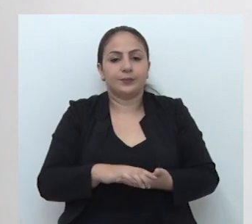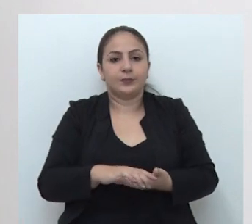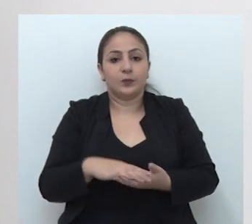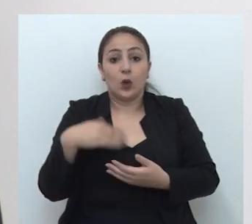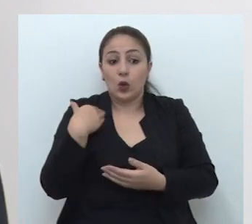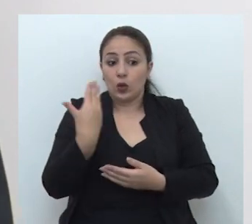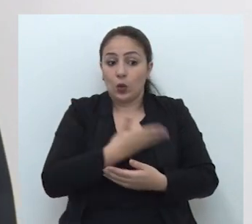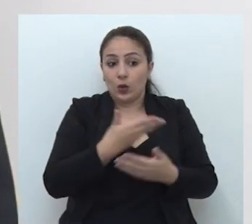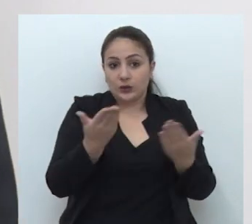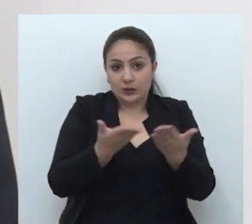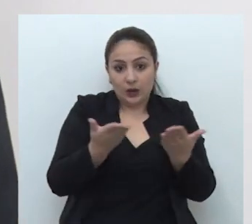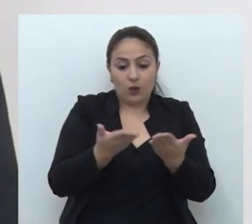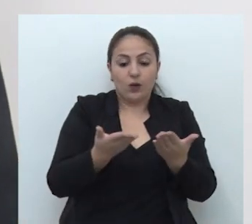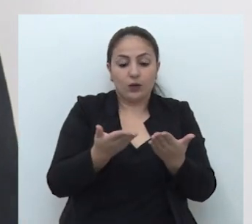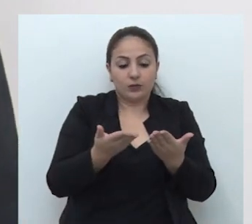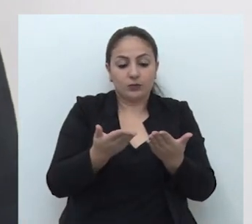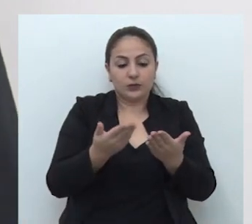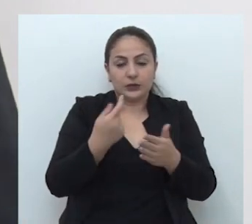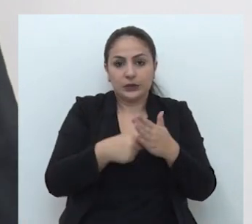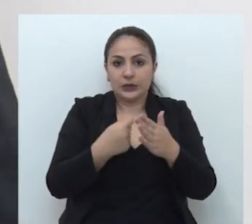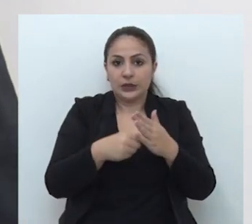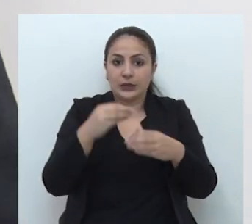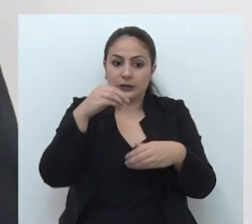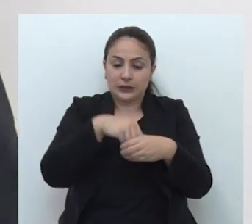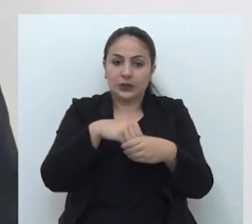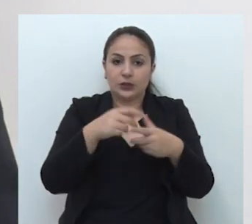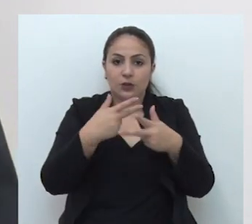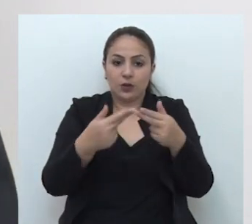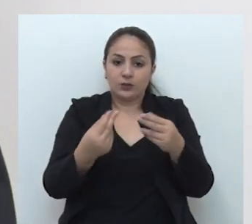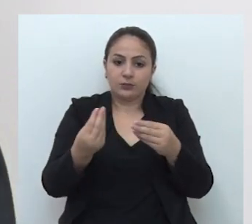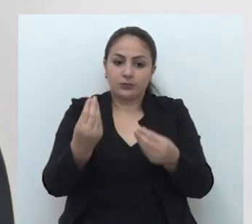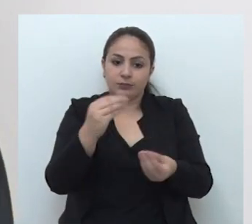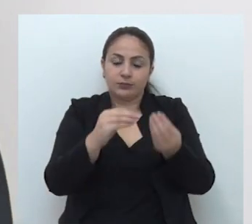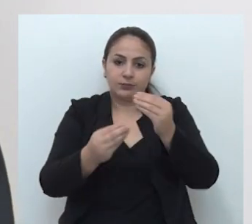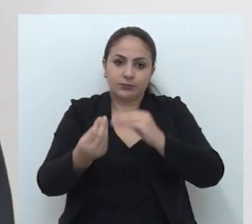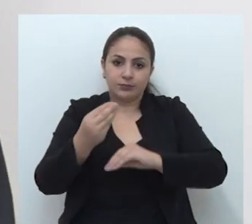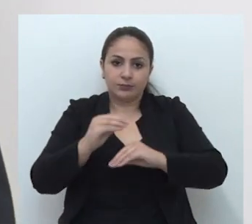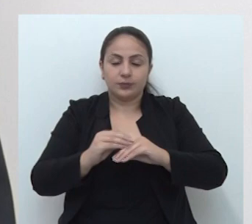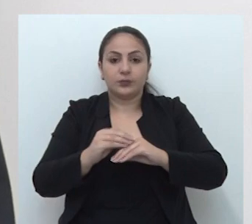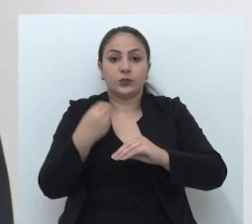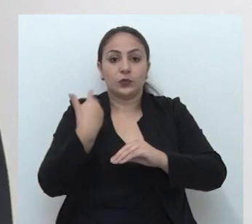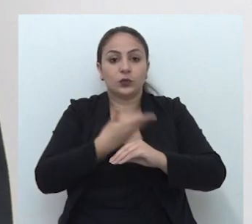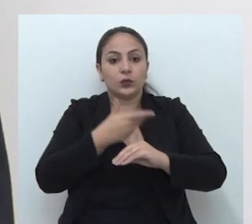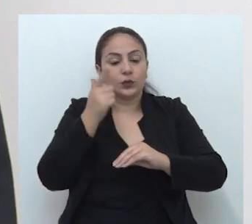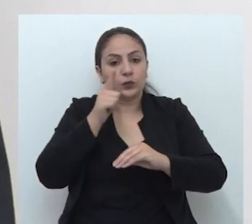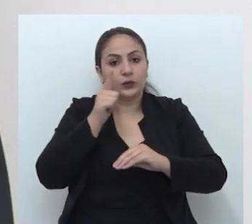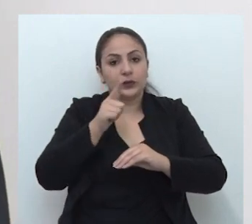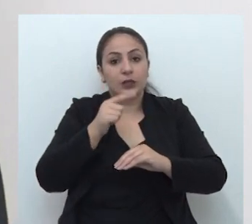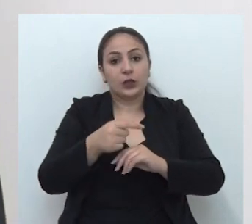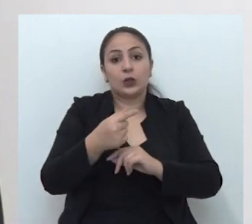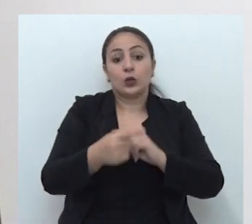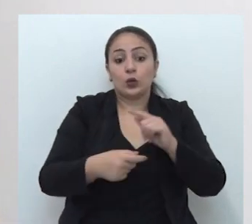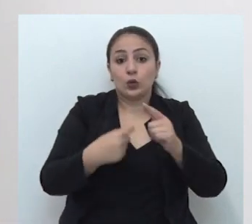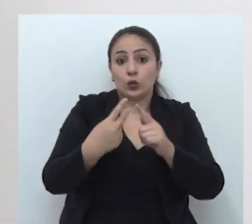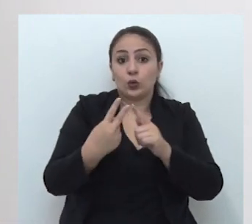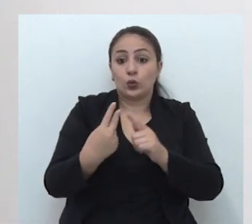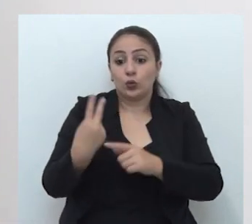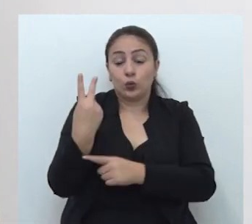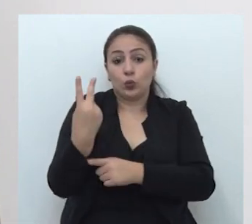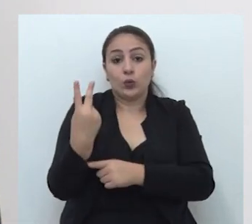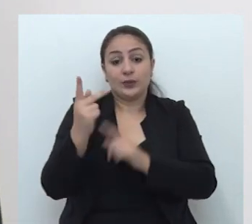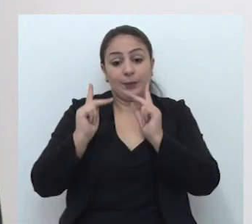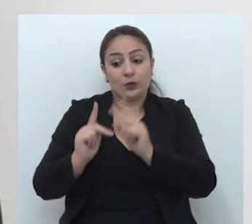Nós agora vamos, dentro da cronologia da implantação, Nós vamos levar 2 presos lá de Porto